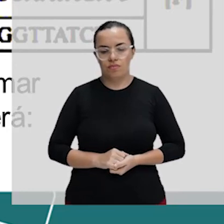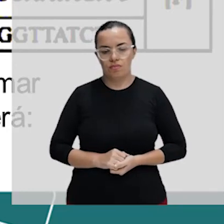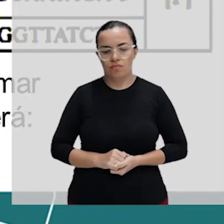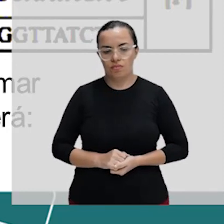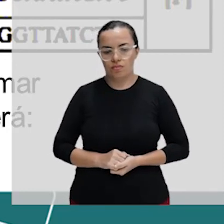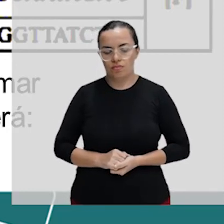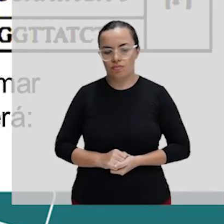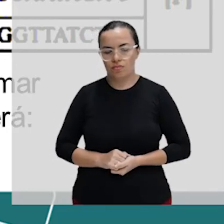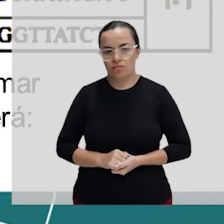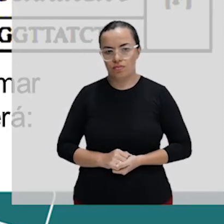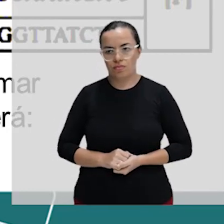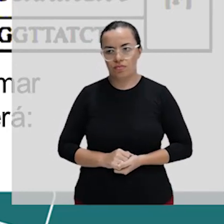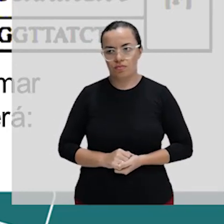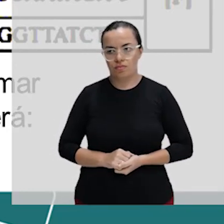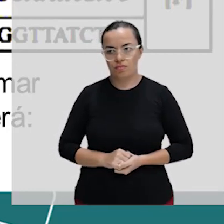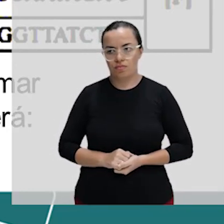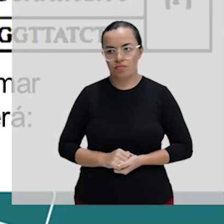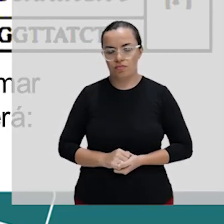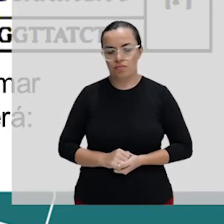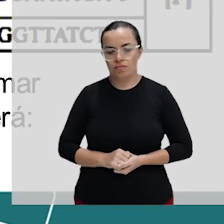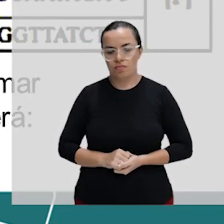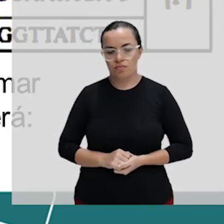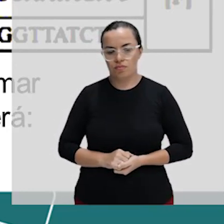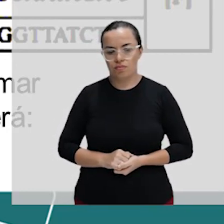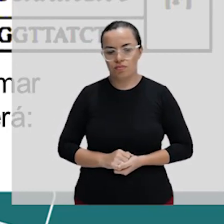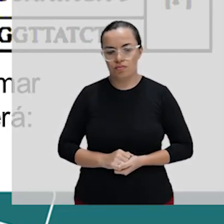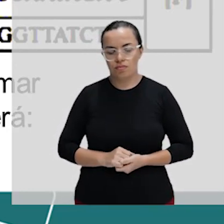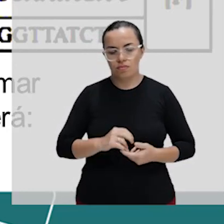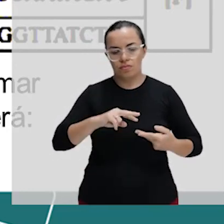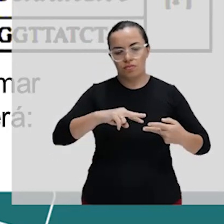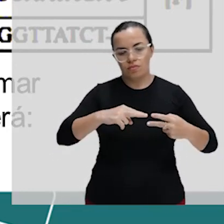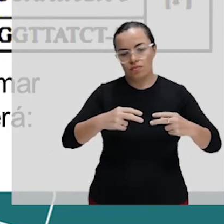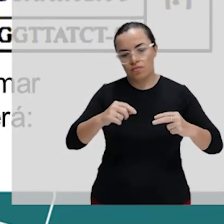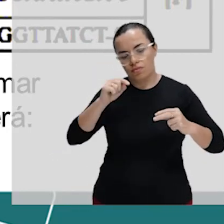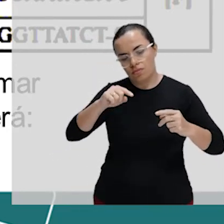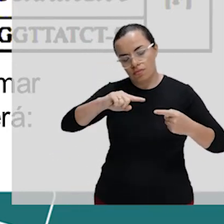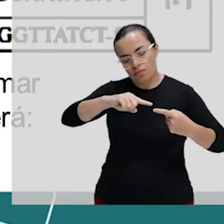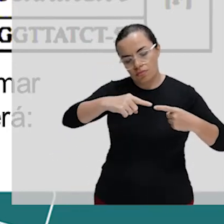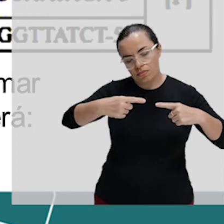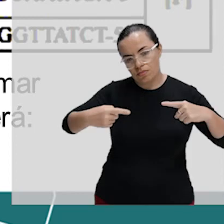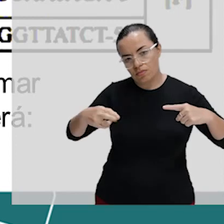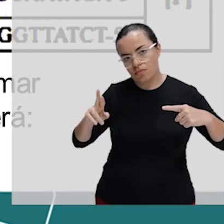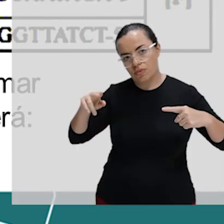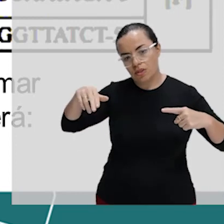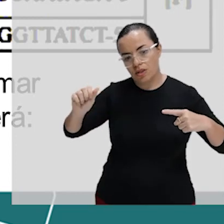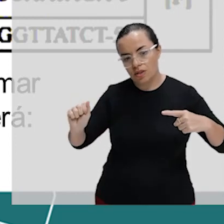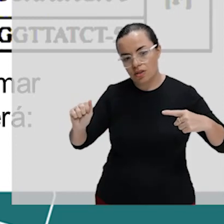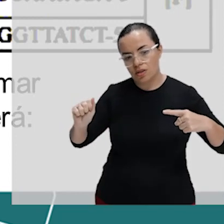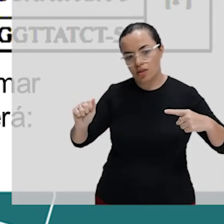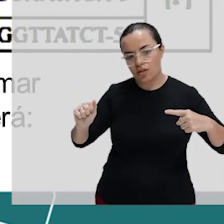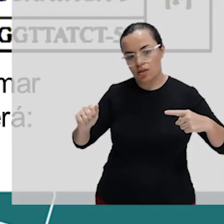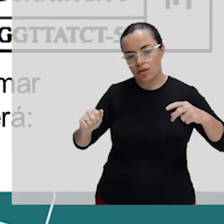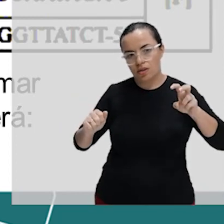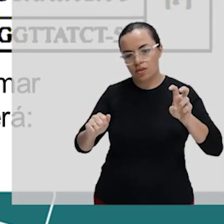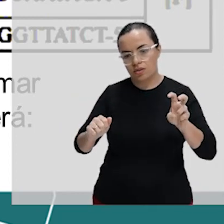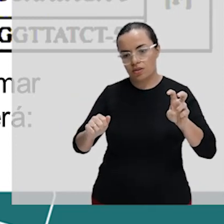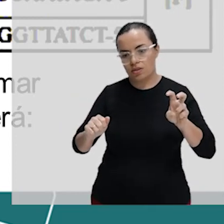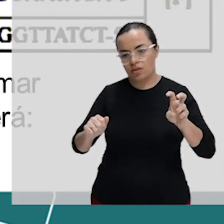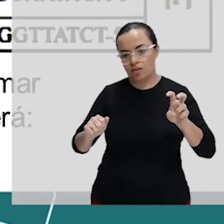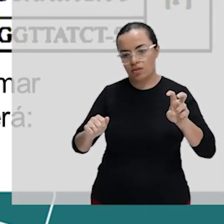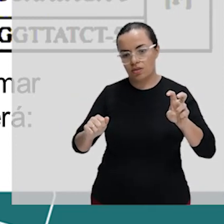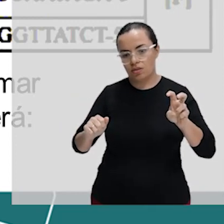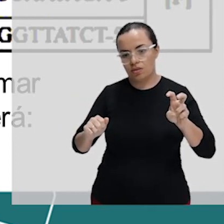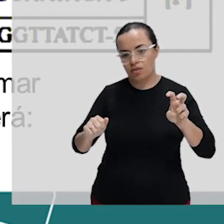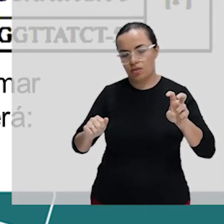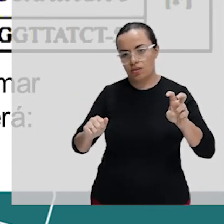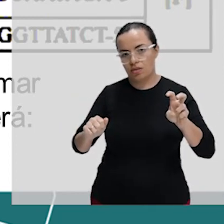dupla fita, pessoal. Ó, eu tenho essa sequência de cima, é a fita 5 linha, 3 linha, e